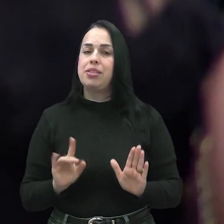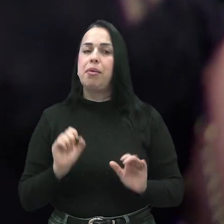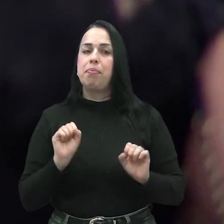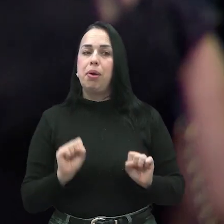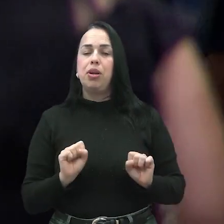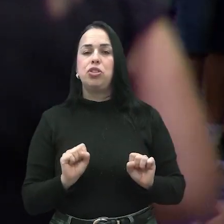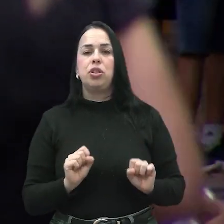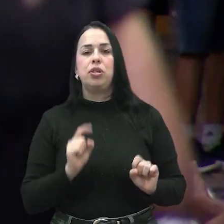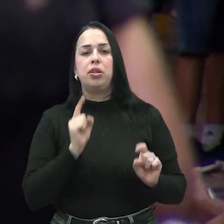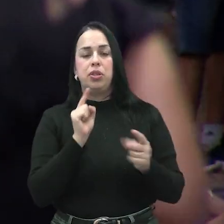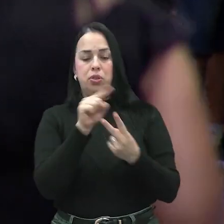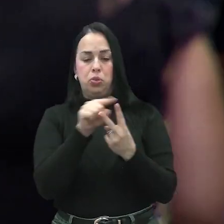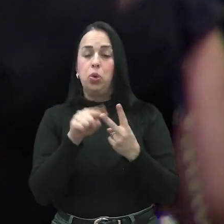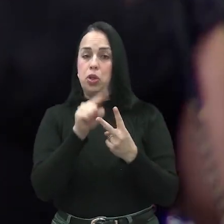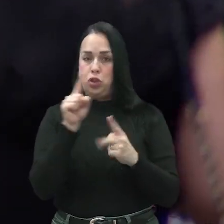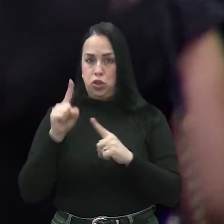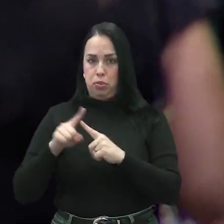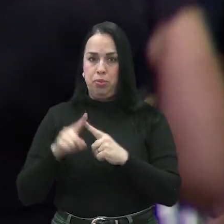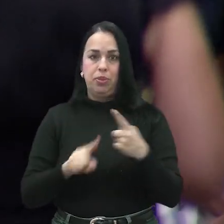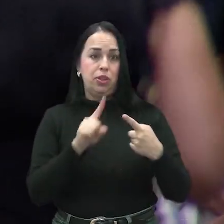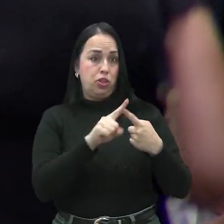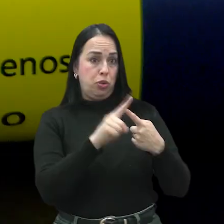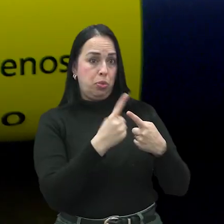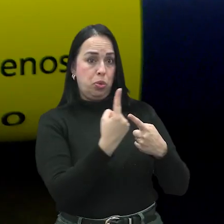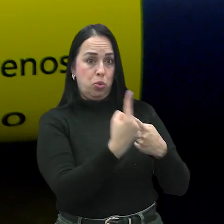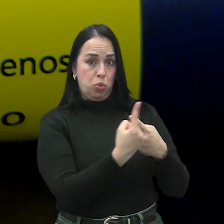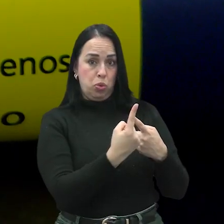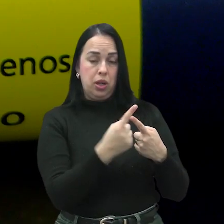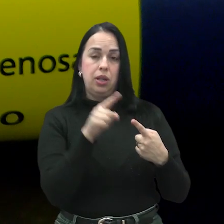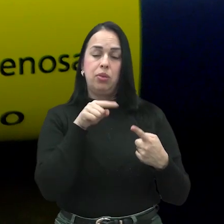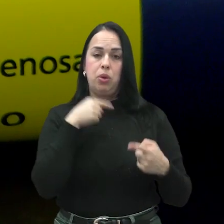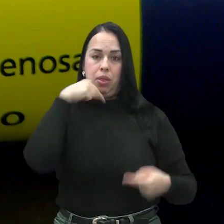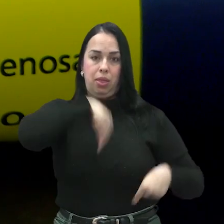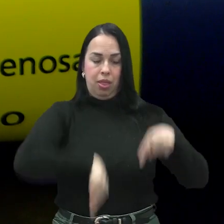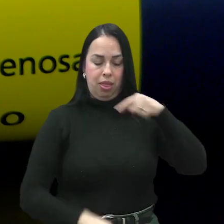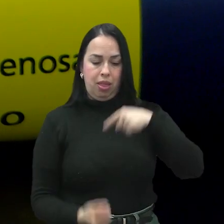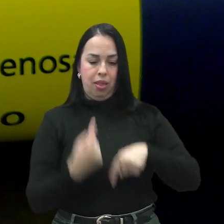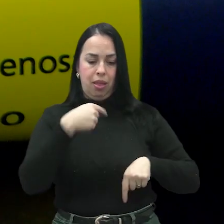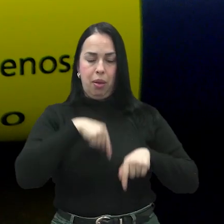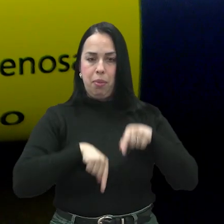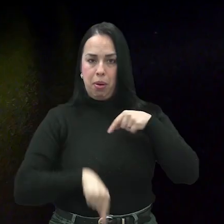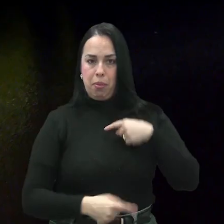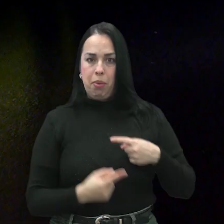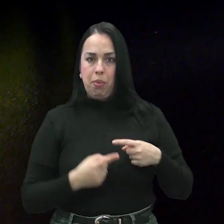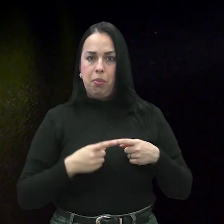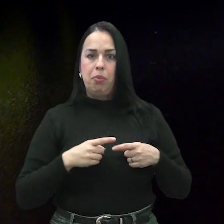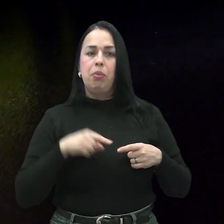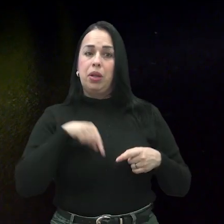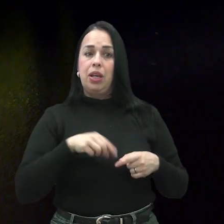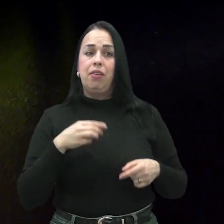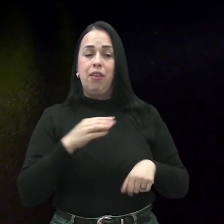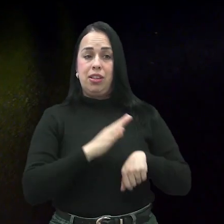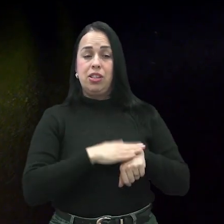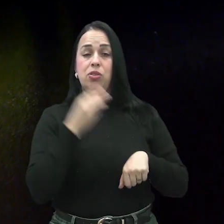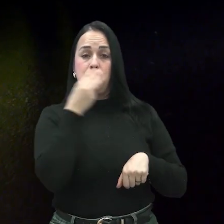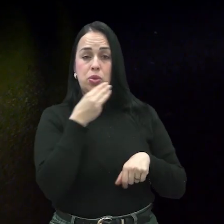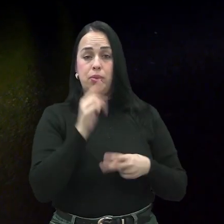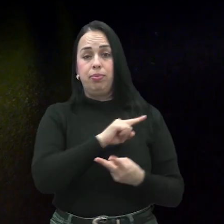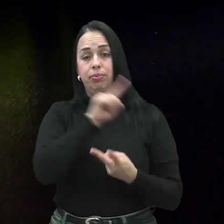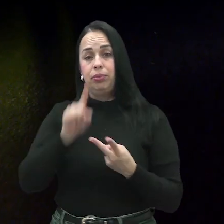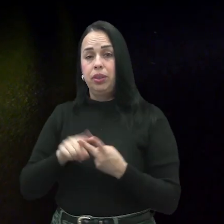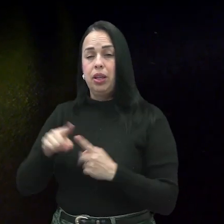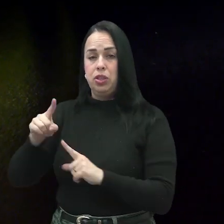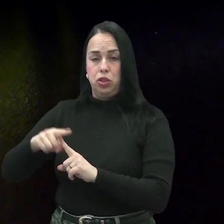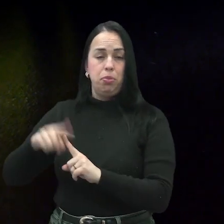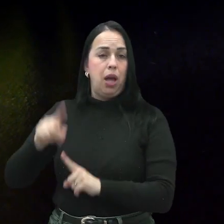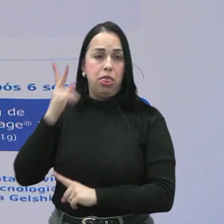No geral, a doença pode se manifestar de 2 formas. O tipo 1, quando o sistema imunológico ataca as células que produzem insulina,